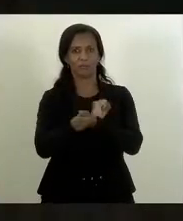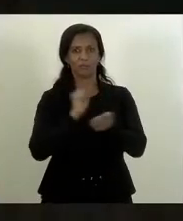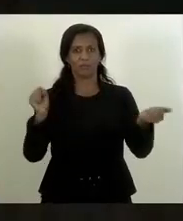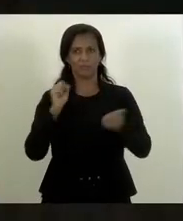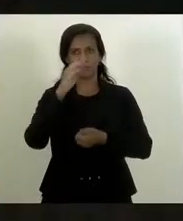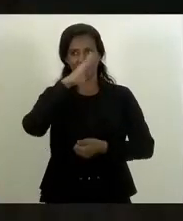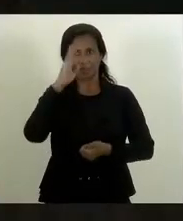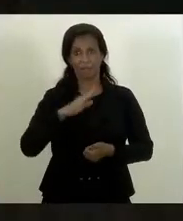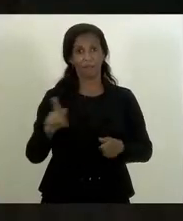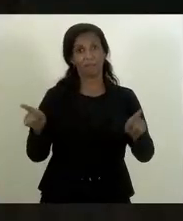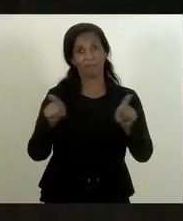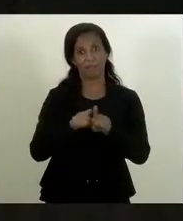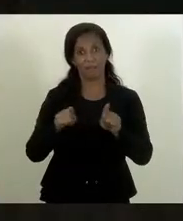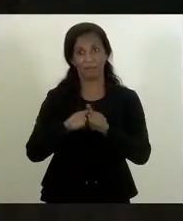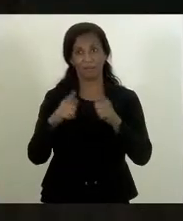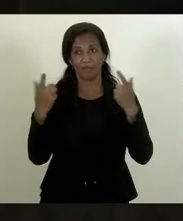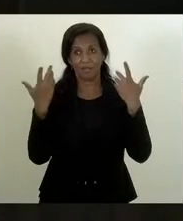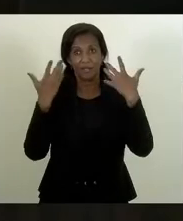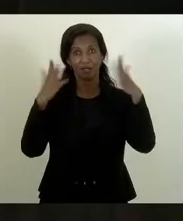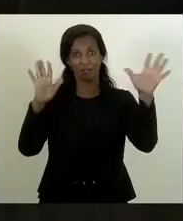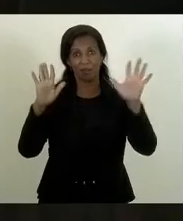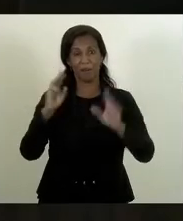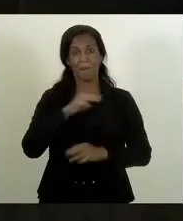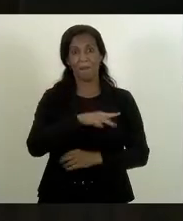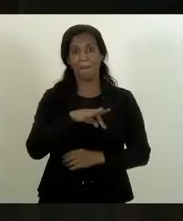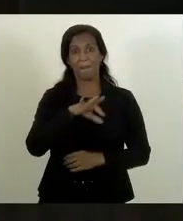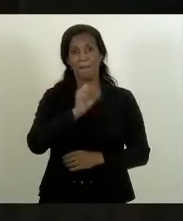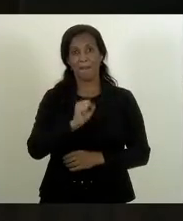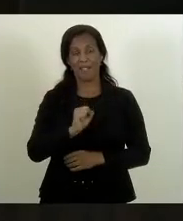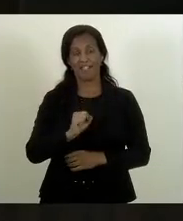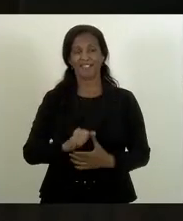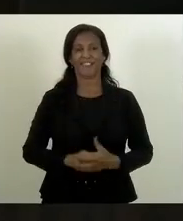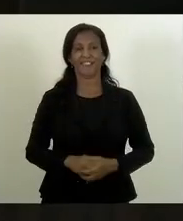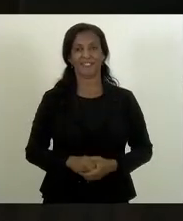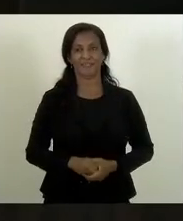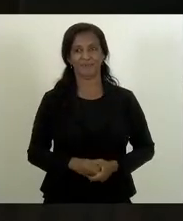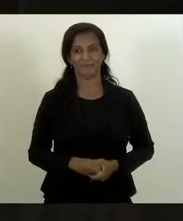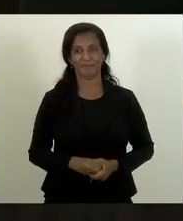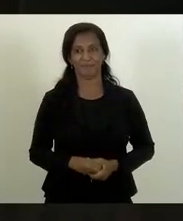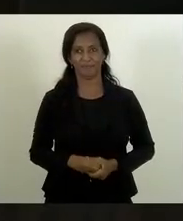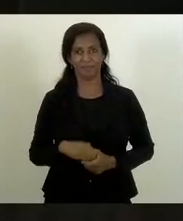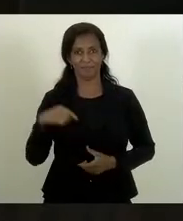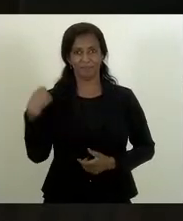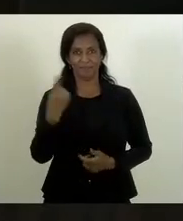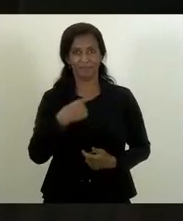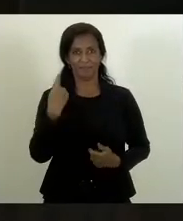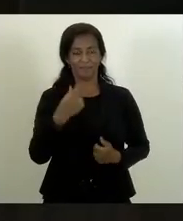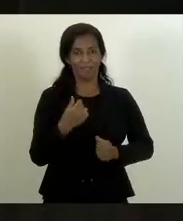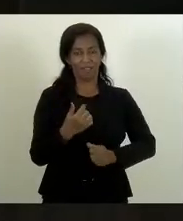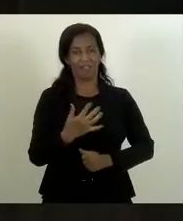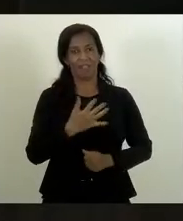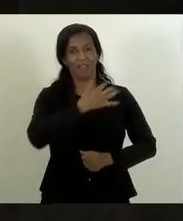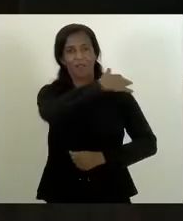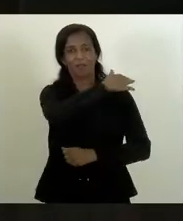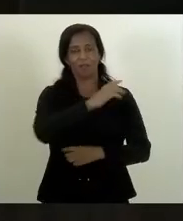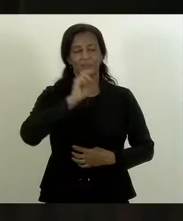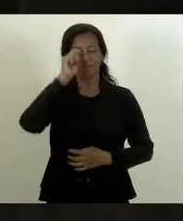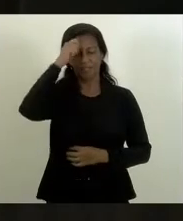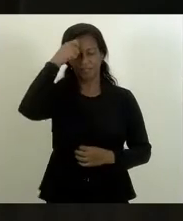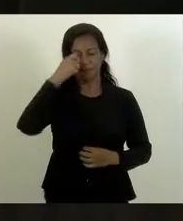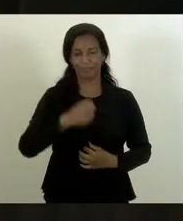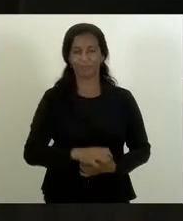Salve também o grande mestre Sala dos Mares, que é o nosso almirante negro, deputado